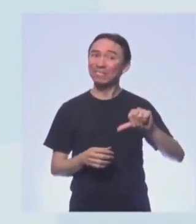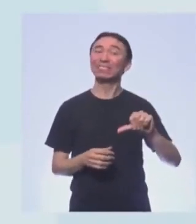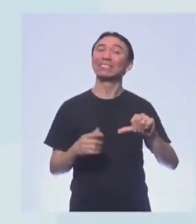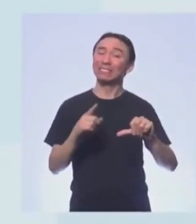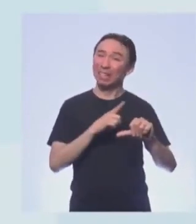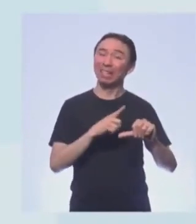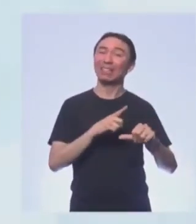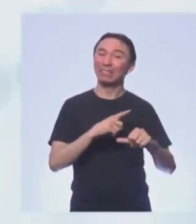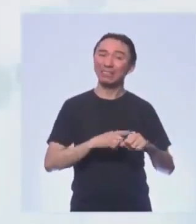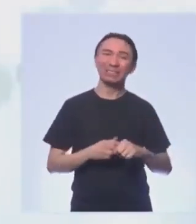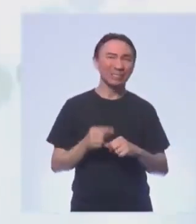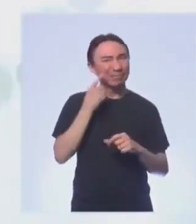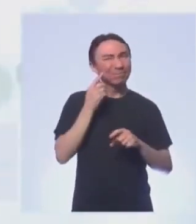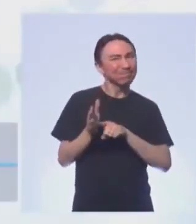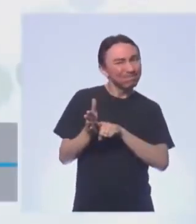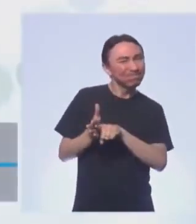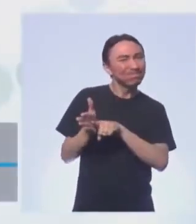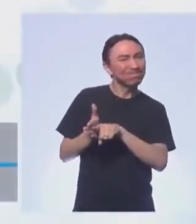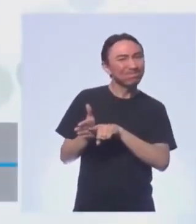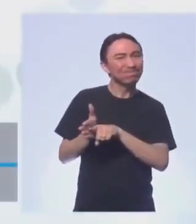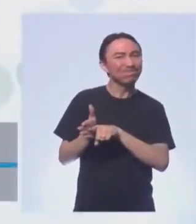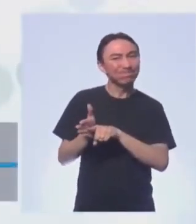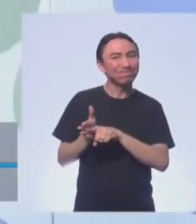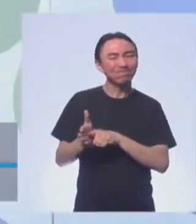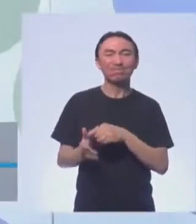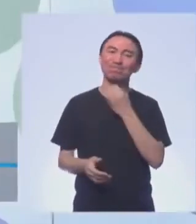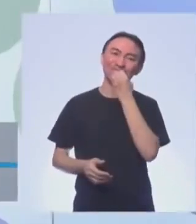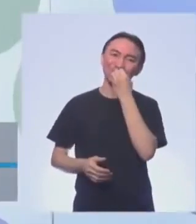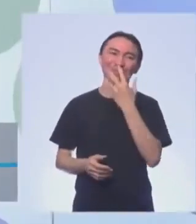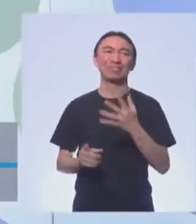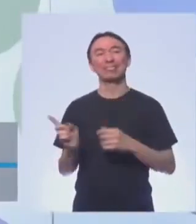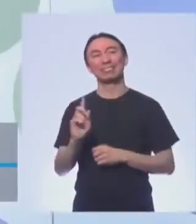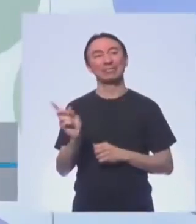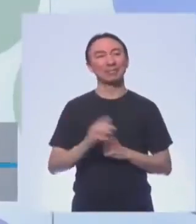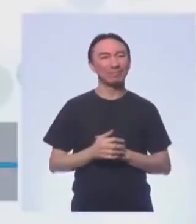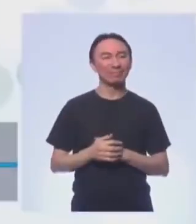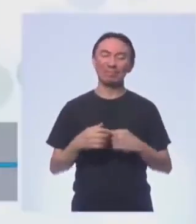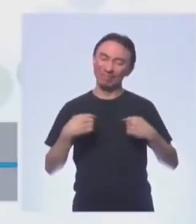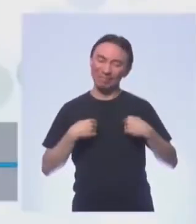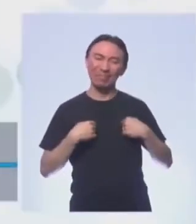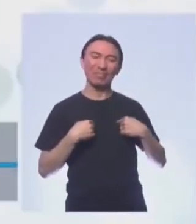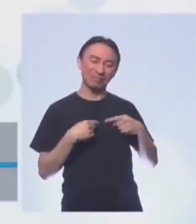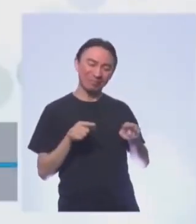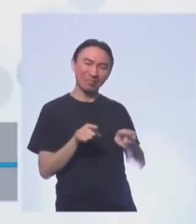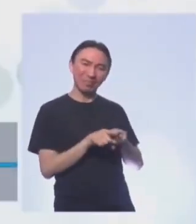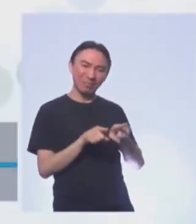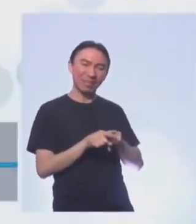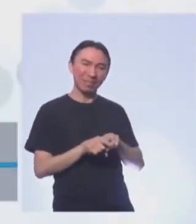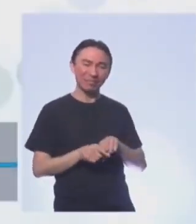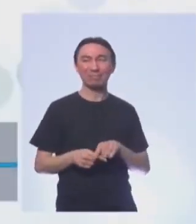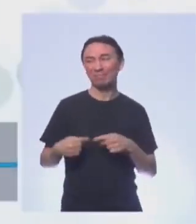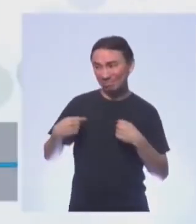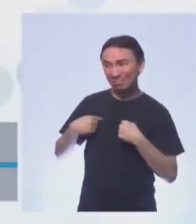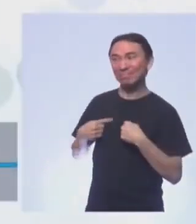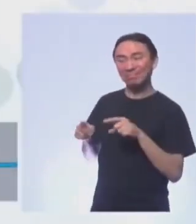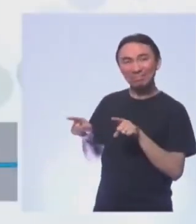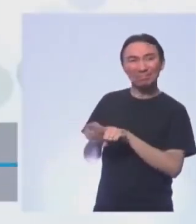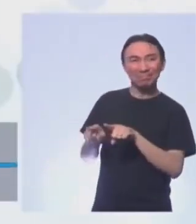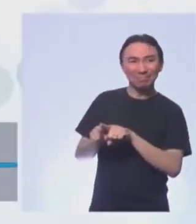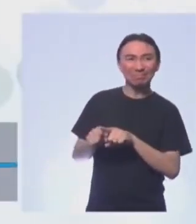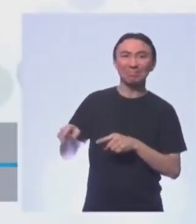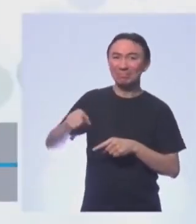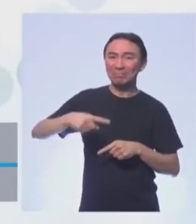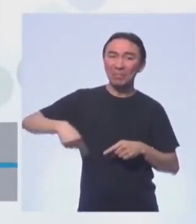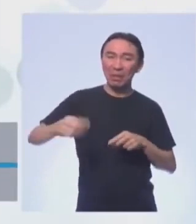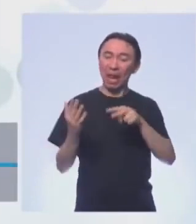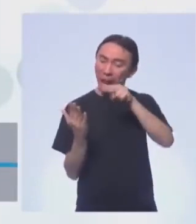nas pesquisas, da aula, aí o negócio não está muito bom, né? E por mim mesma, né? Por mim mesma, por mim mesmo. A gente não tem lido muito mesmo,